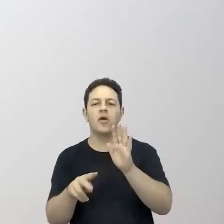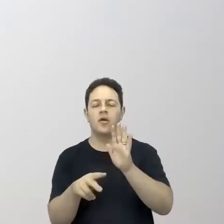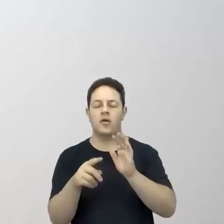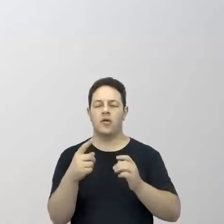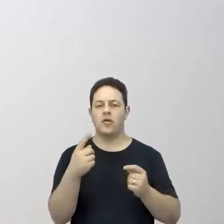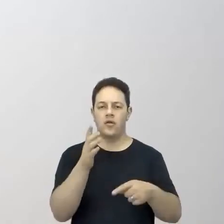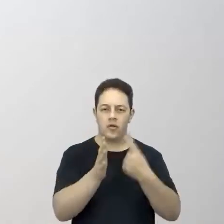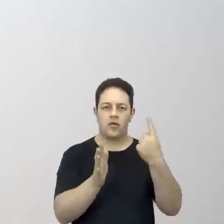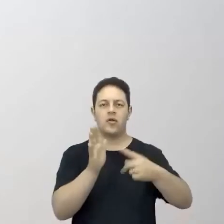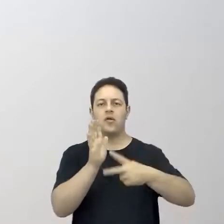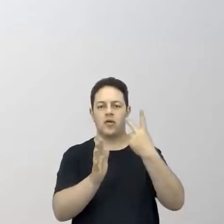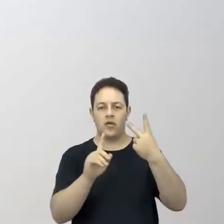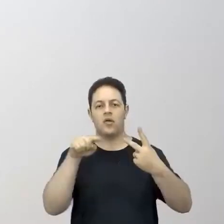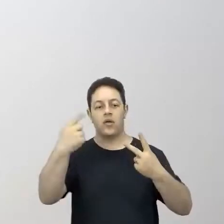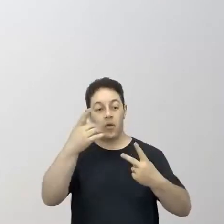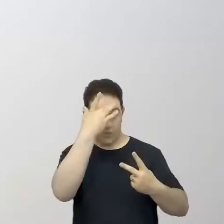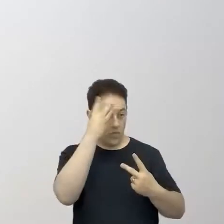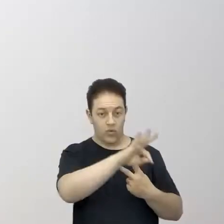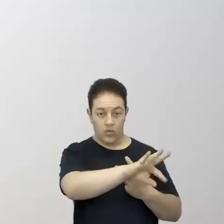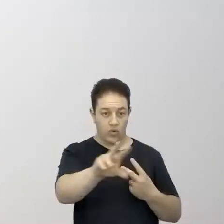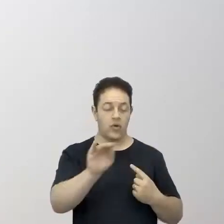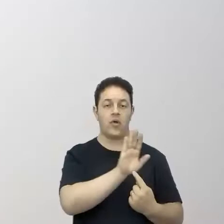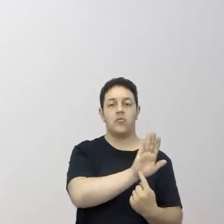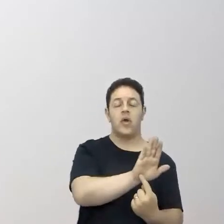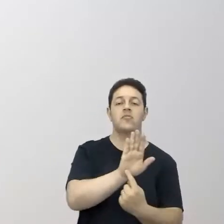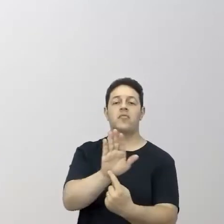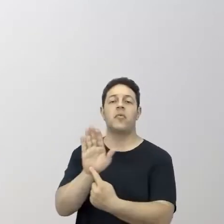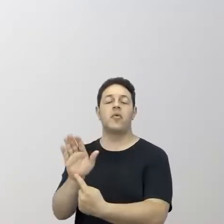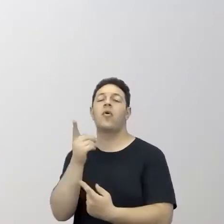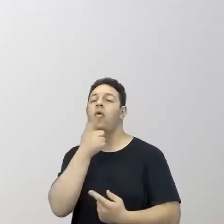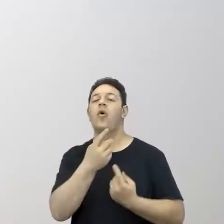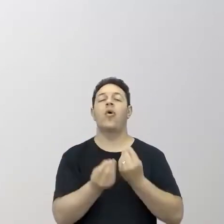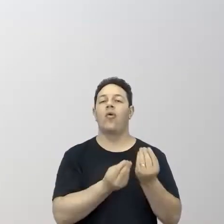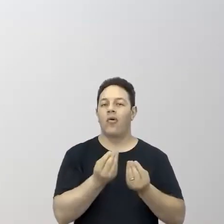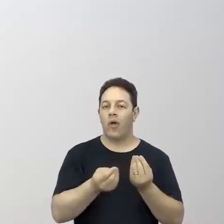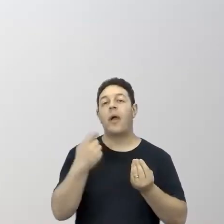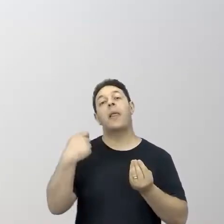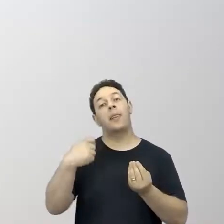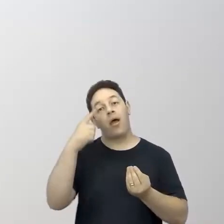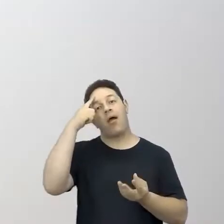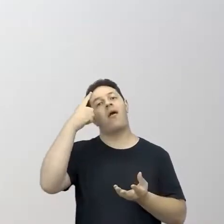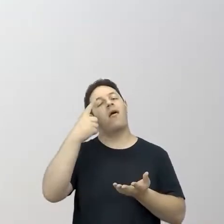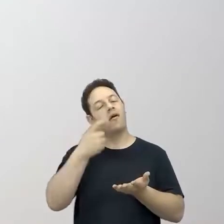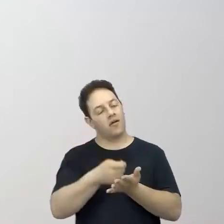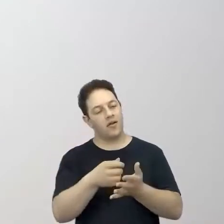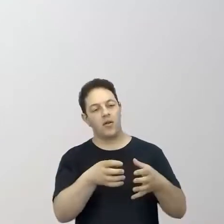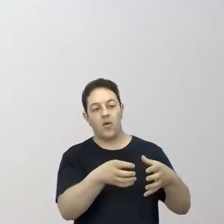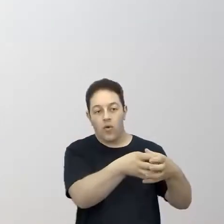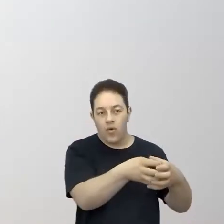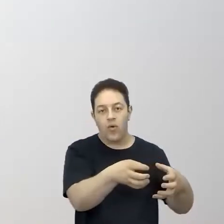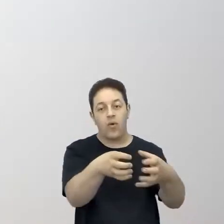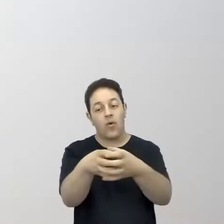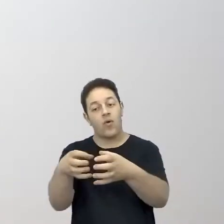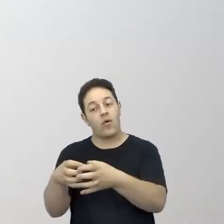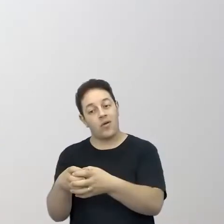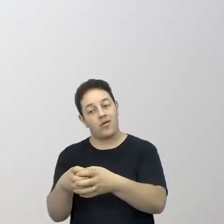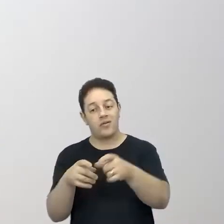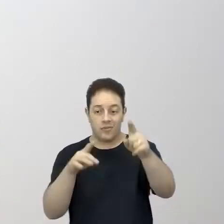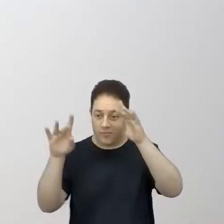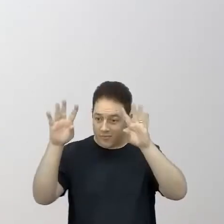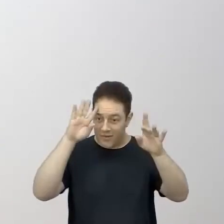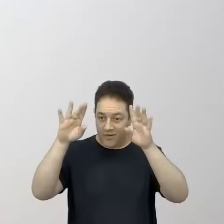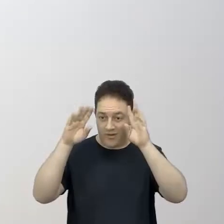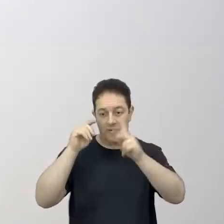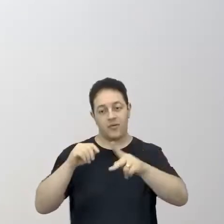se apresentar? Então, talvez daí seja necessário fazer apresentações em grupo, né? Então, é uma questão que acaba